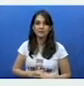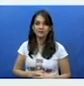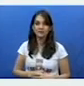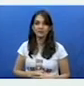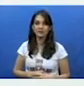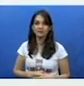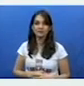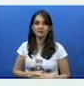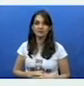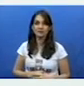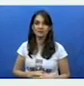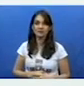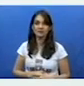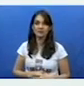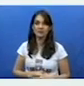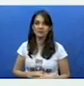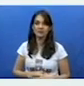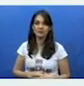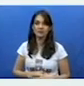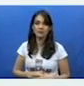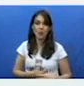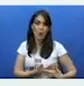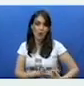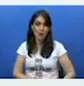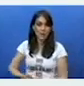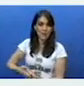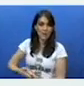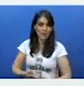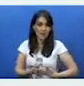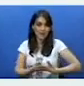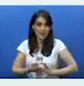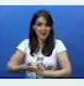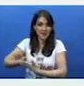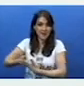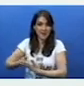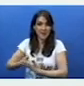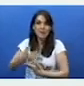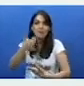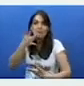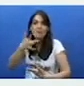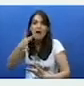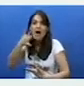O bebê baba muito.